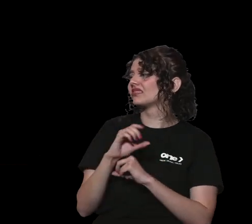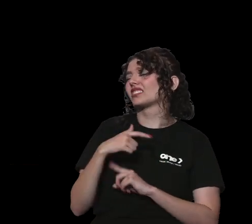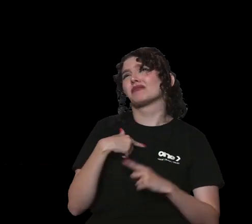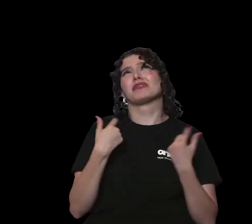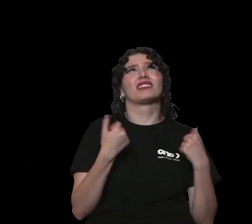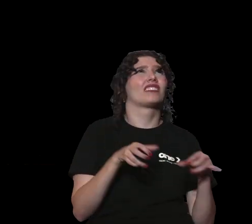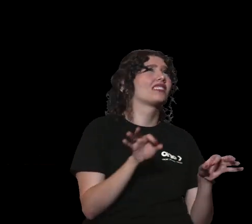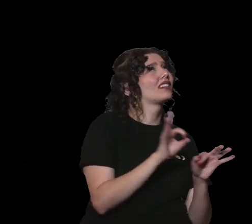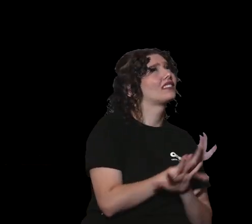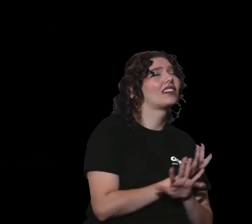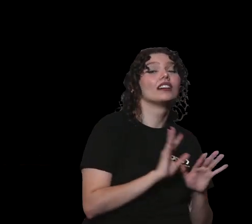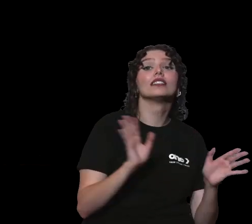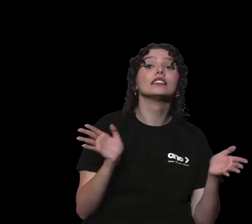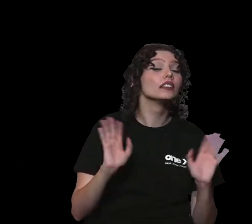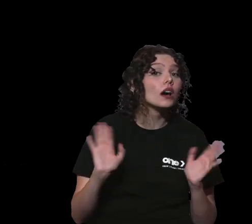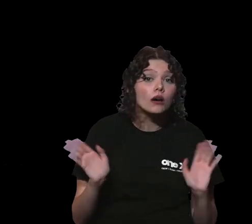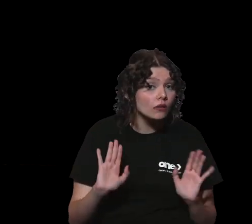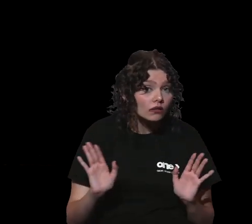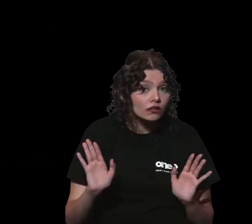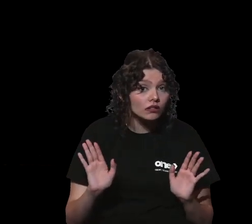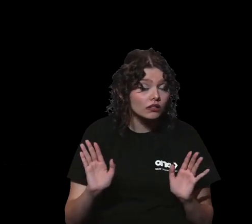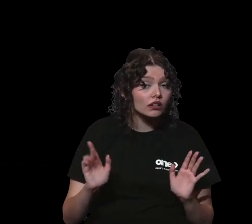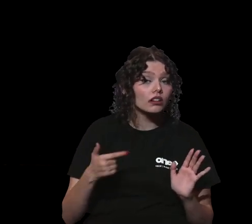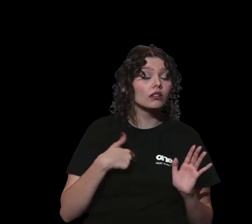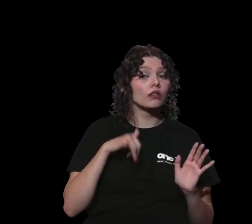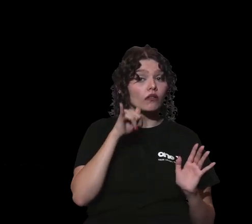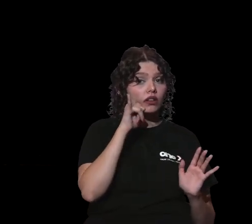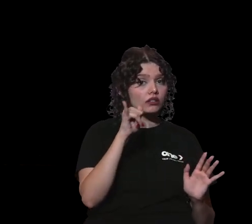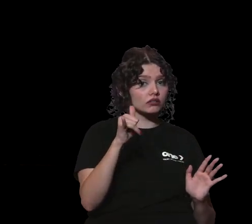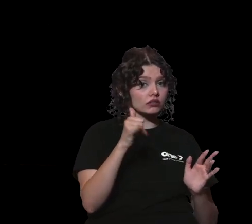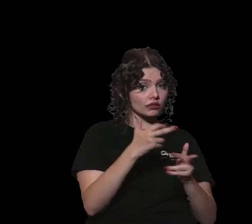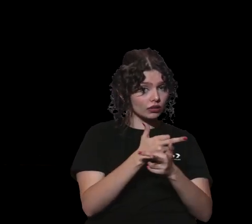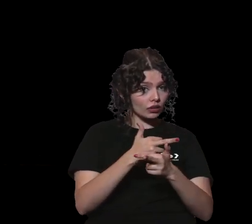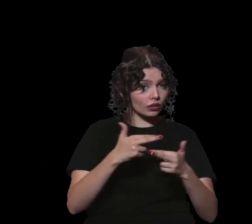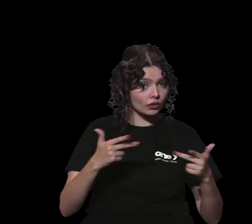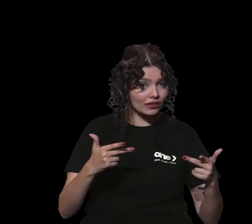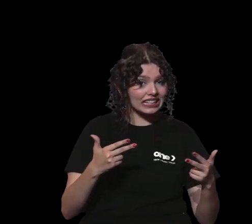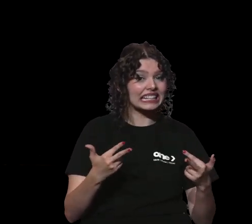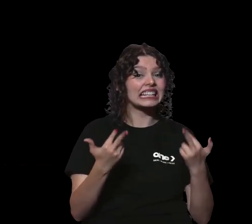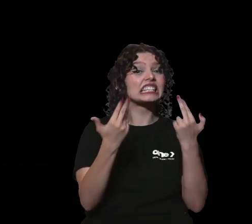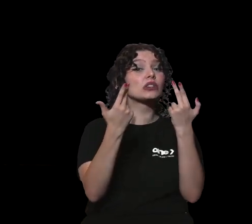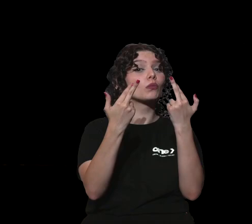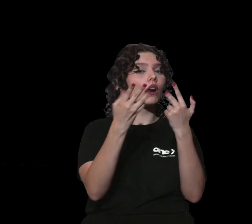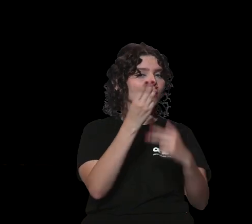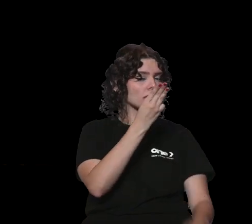resolvido isso. Não, não é isso. Estou falando de machucados como os de Mical.